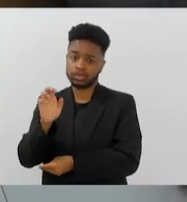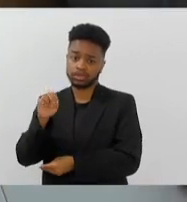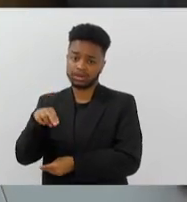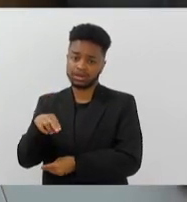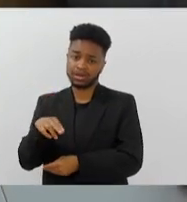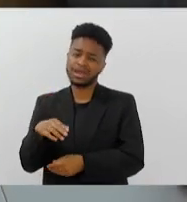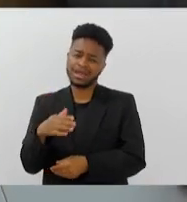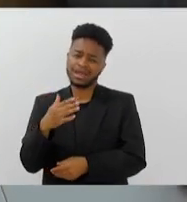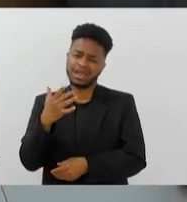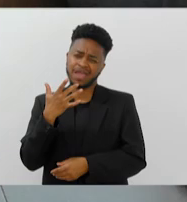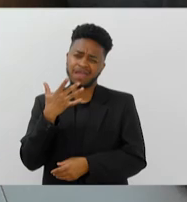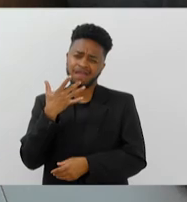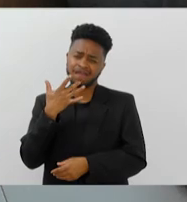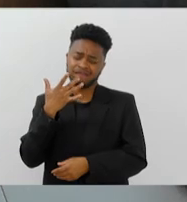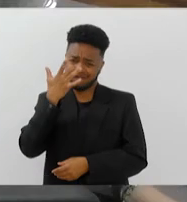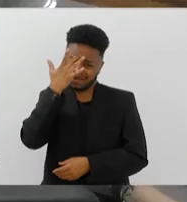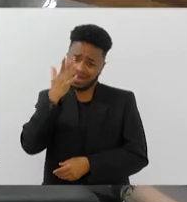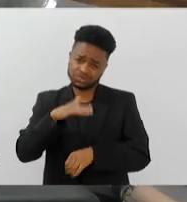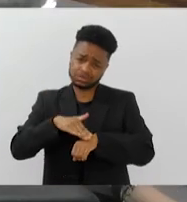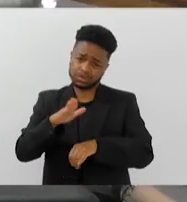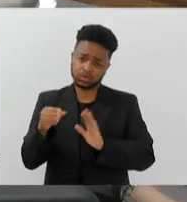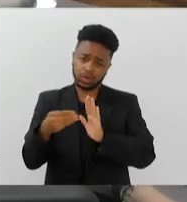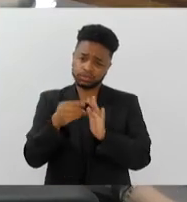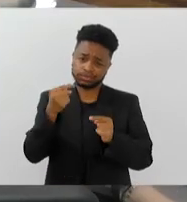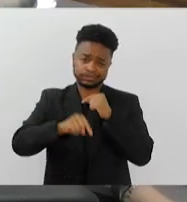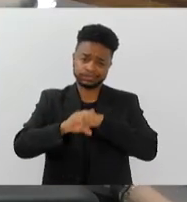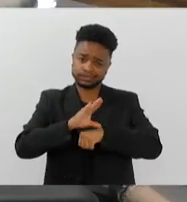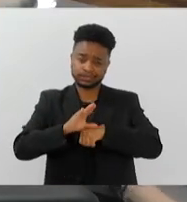a inconstitucionalidade, deputado Luiz Paulo. Ele